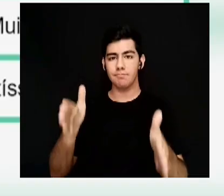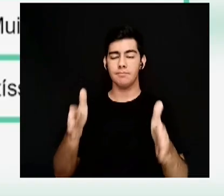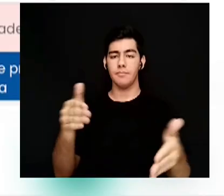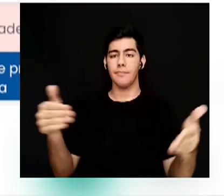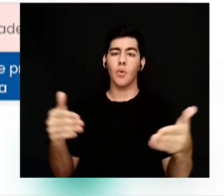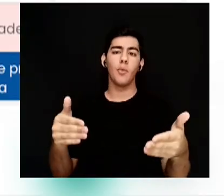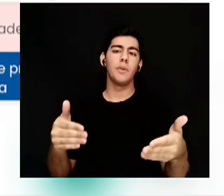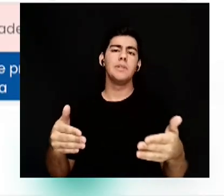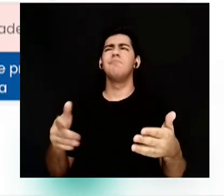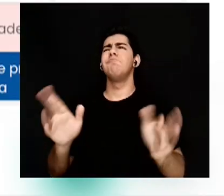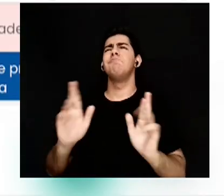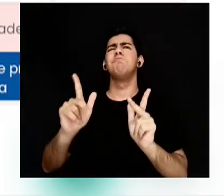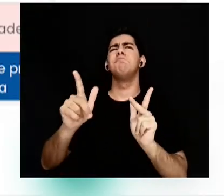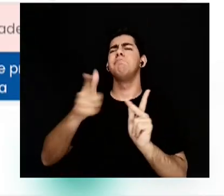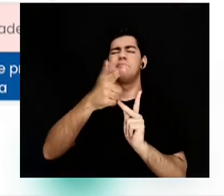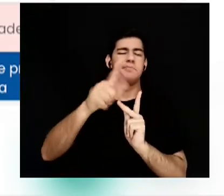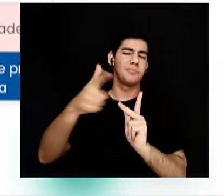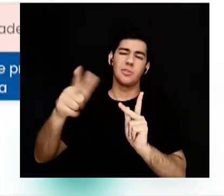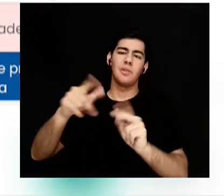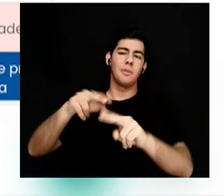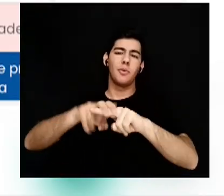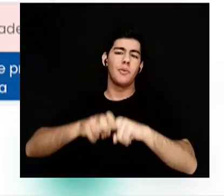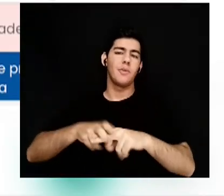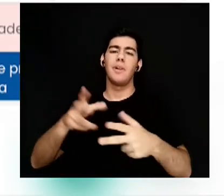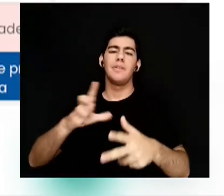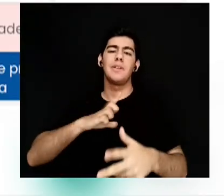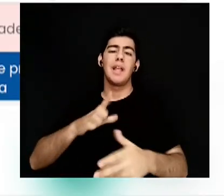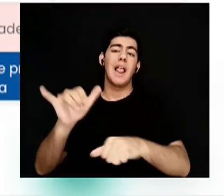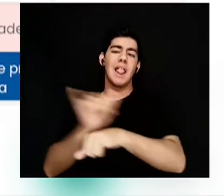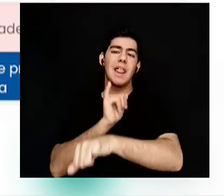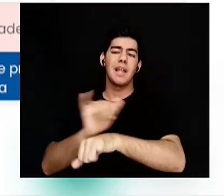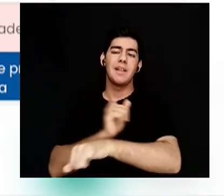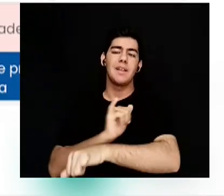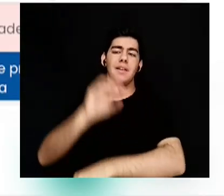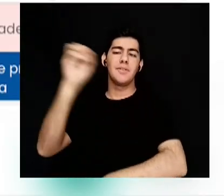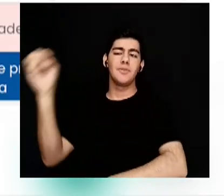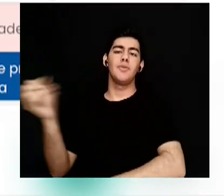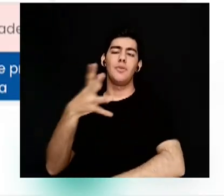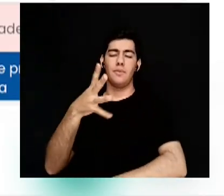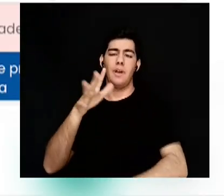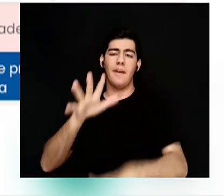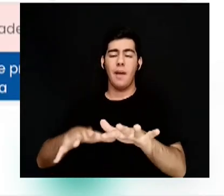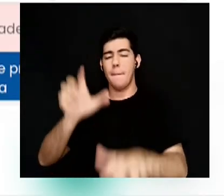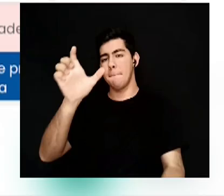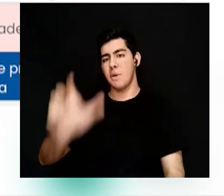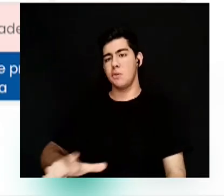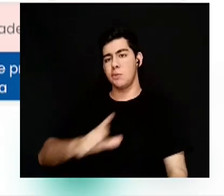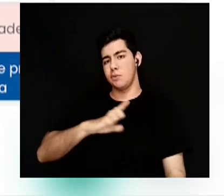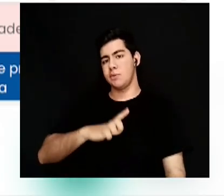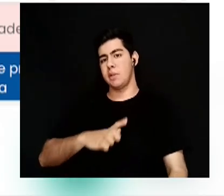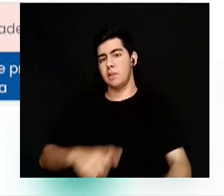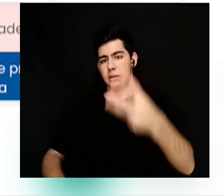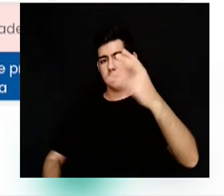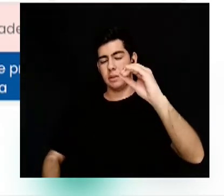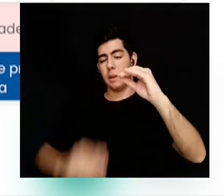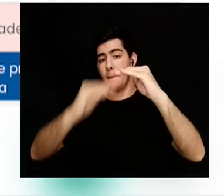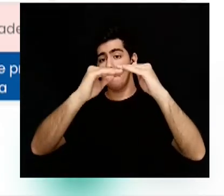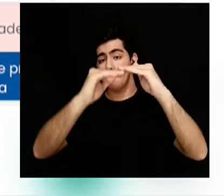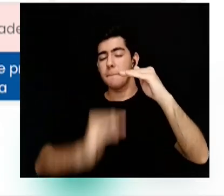Pela nova classificação do Lancet, tá? Às vezes a pessoa está com IMC abaixo de 30, mas tem excesso